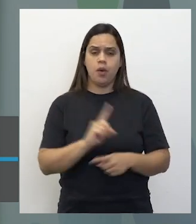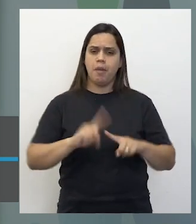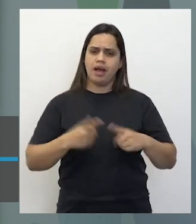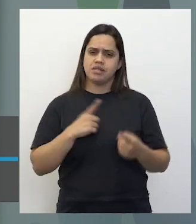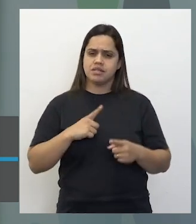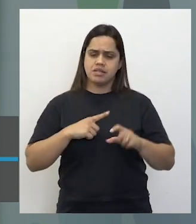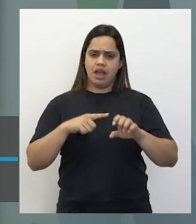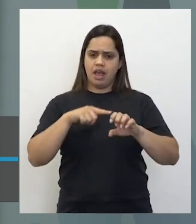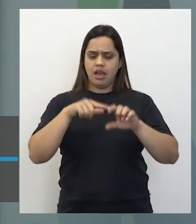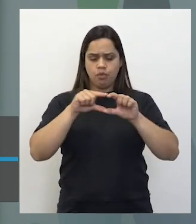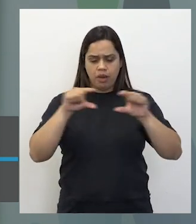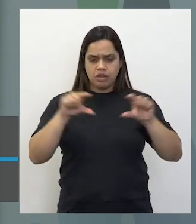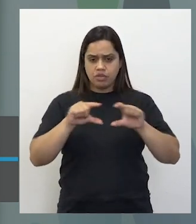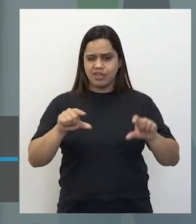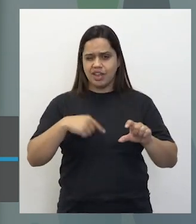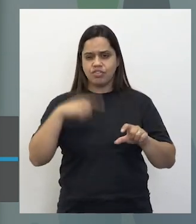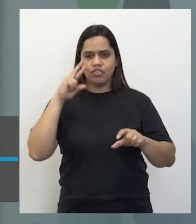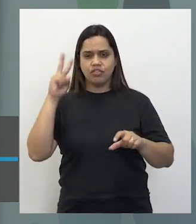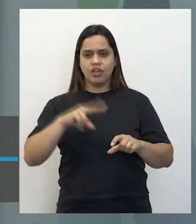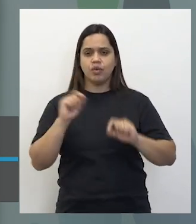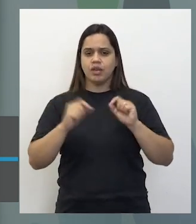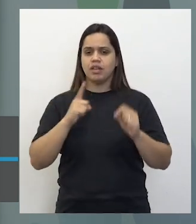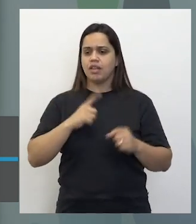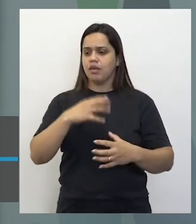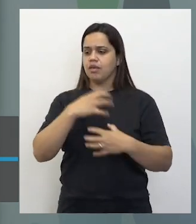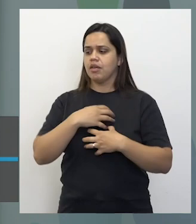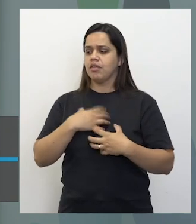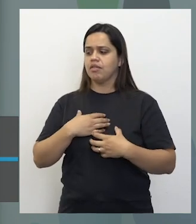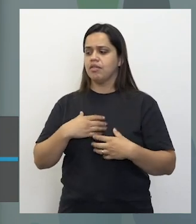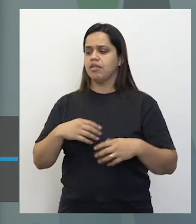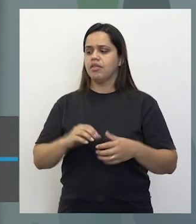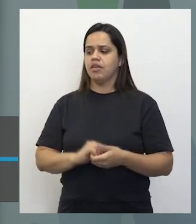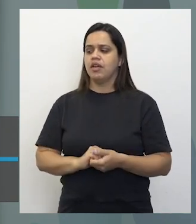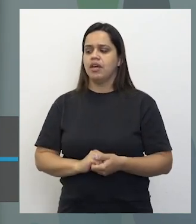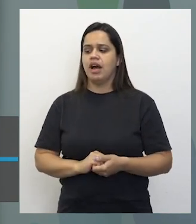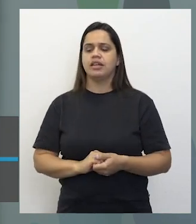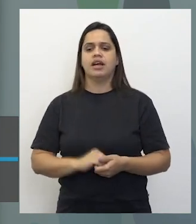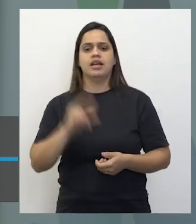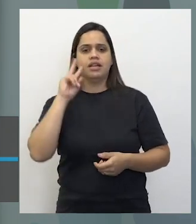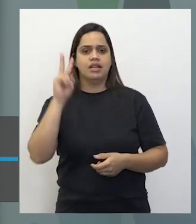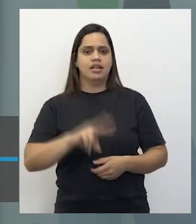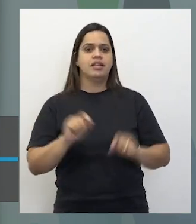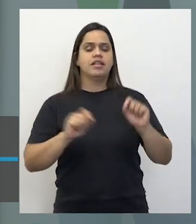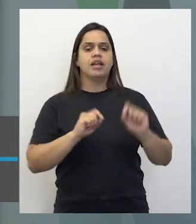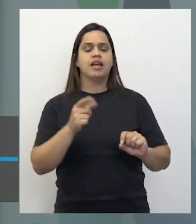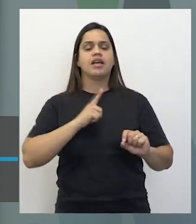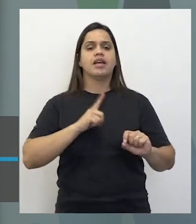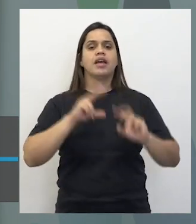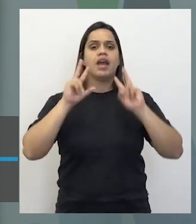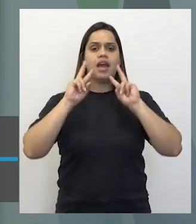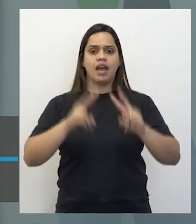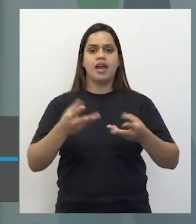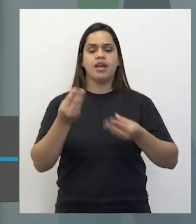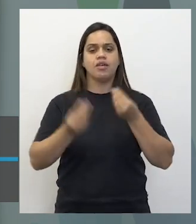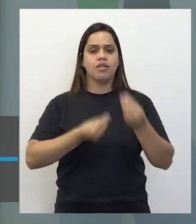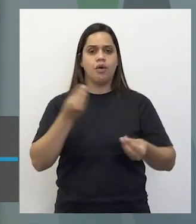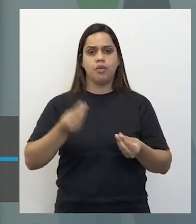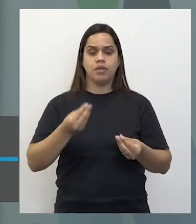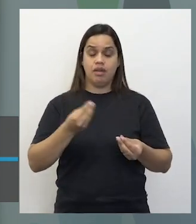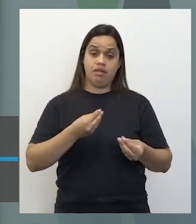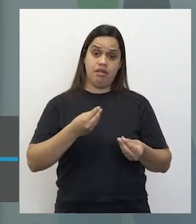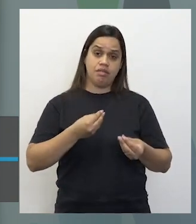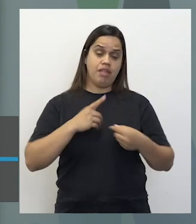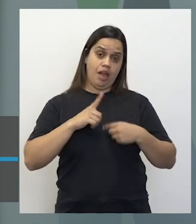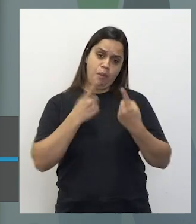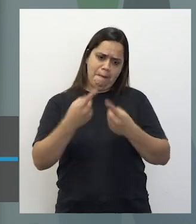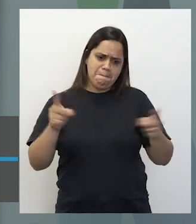que leva a uma melodia de uma certa forma, né? Todo poema tem uma melodia ali, independente de ter rima ou não.